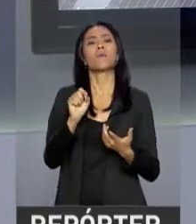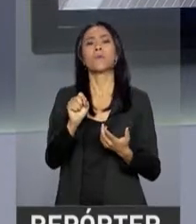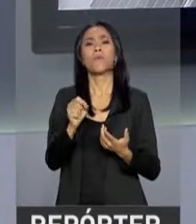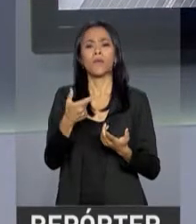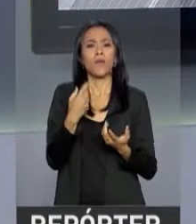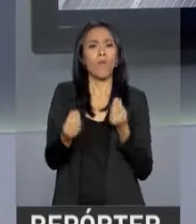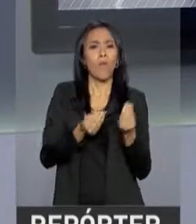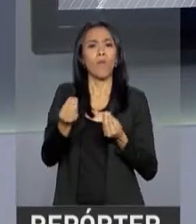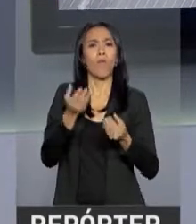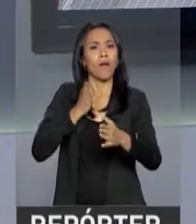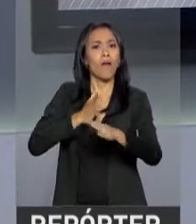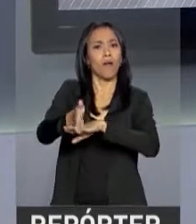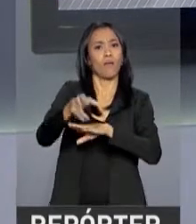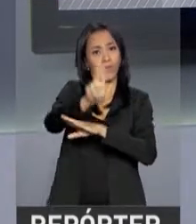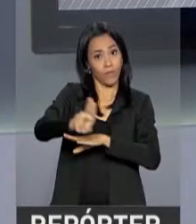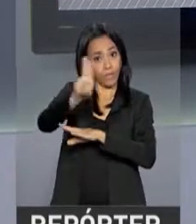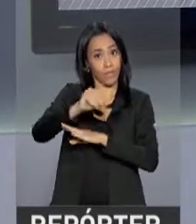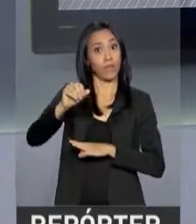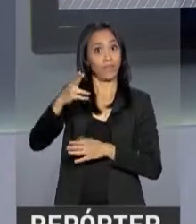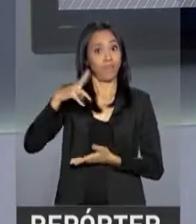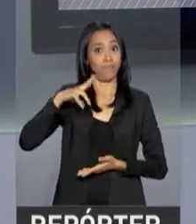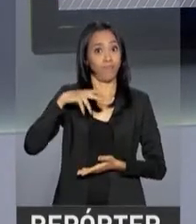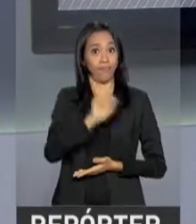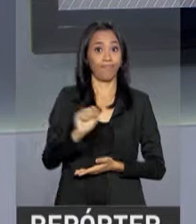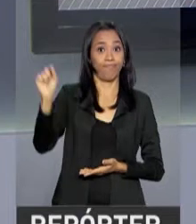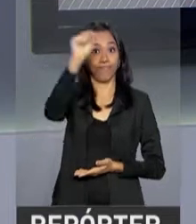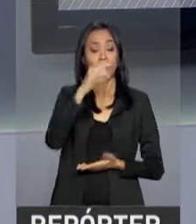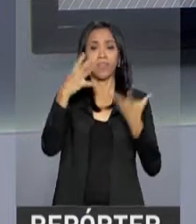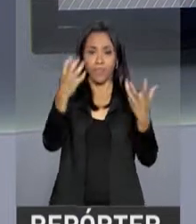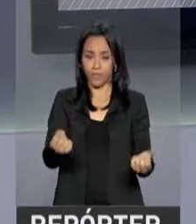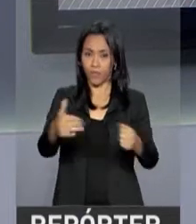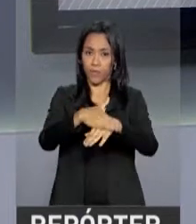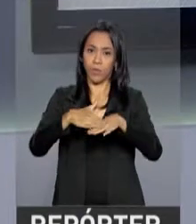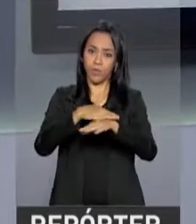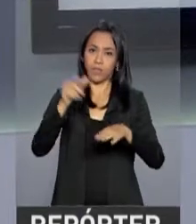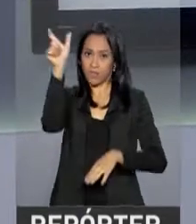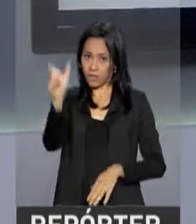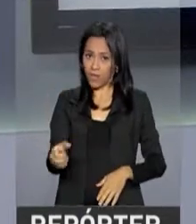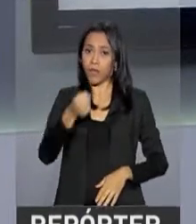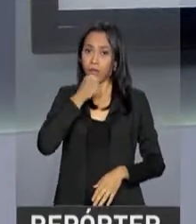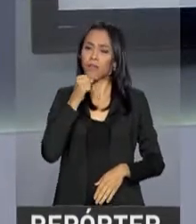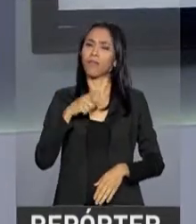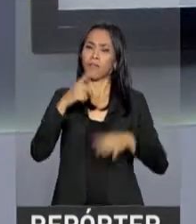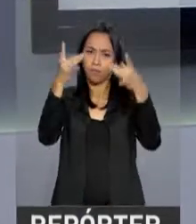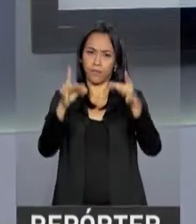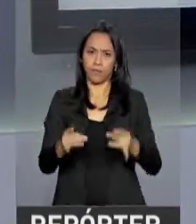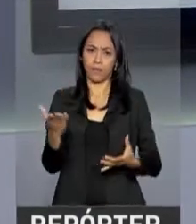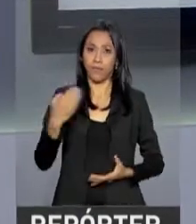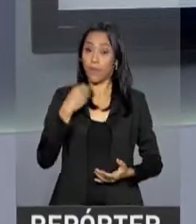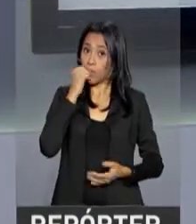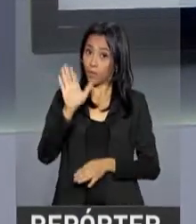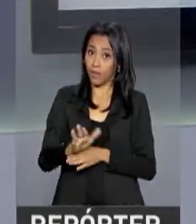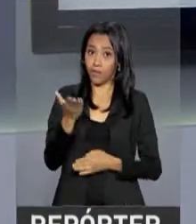superior em universidades privadas e nós vamos conversar ao vivo com repórter nem pereira que tem os detalhes lá né boa